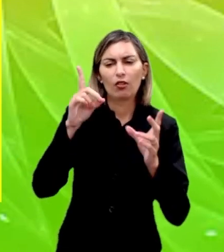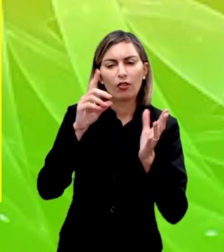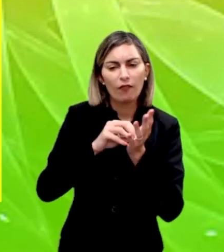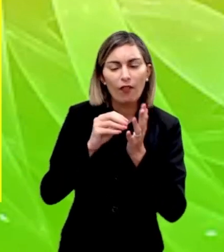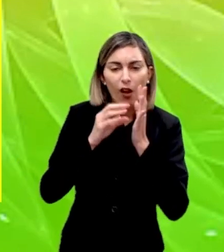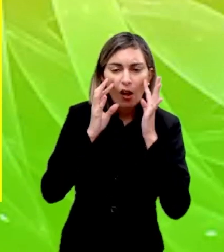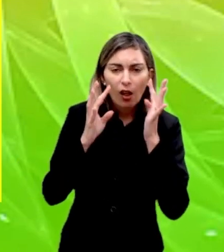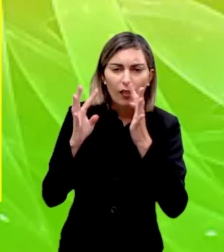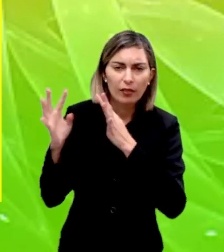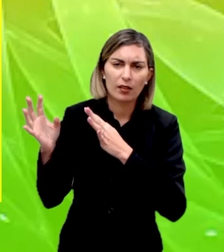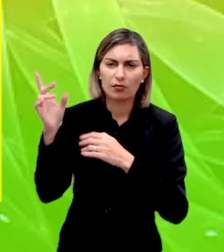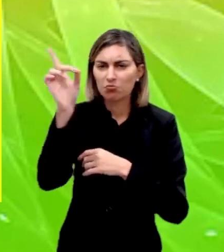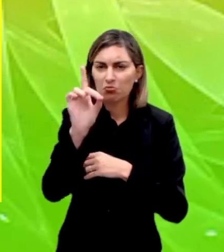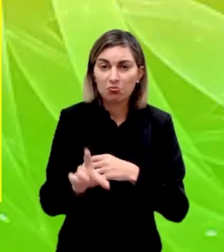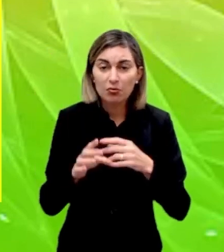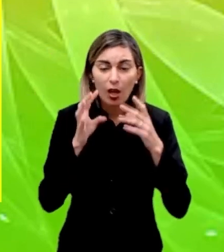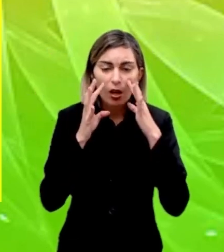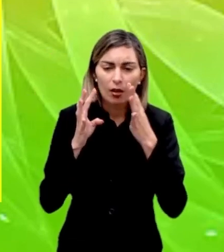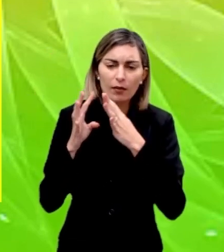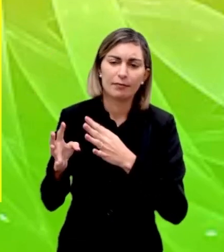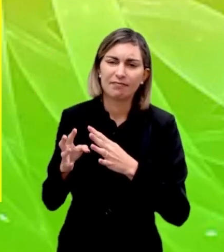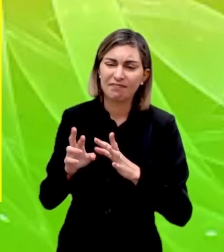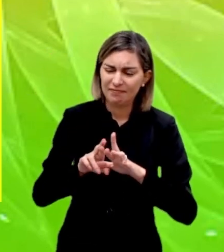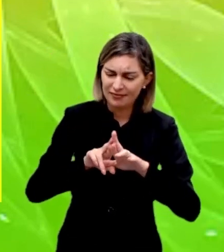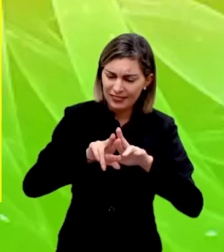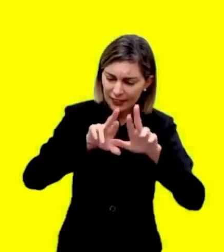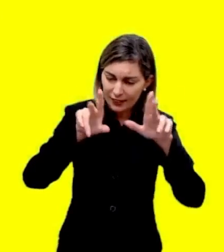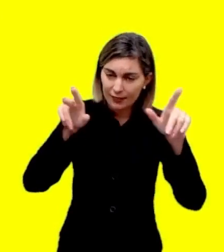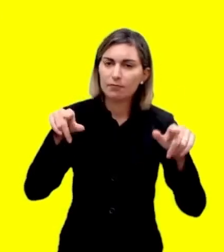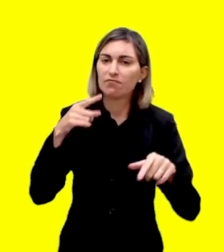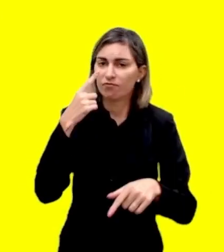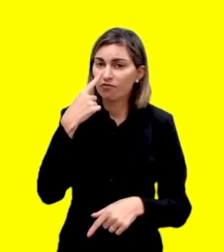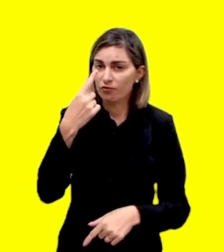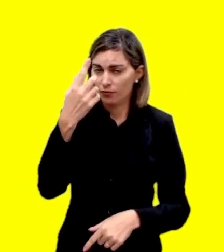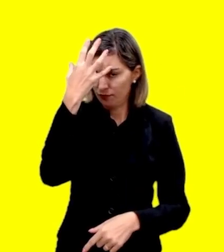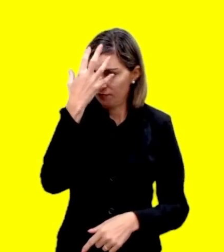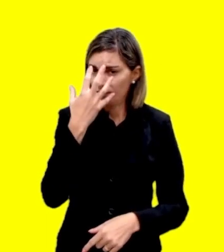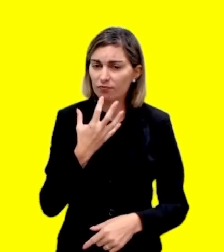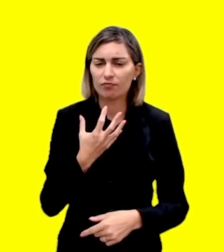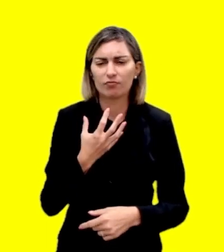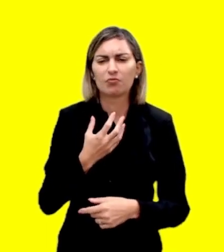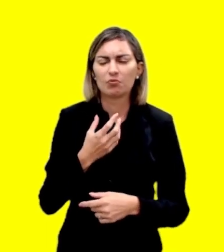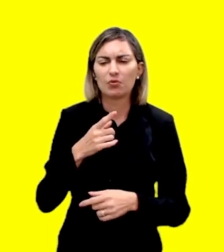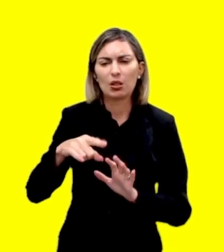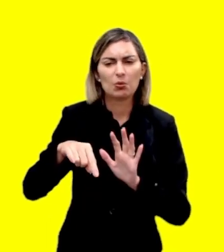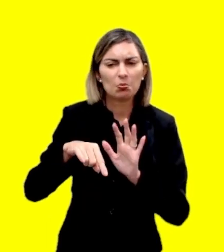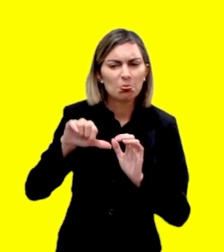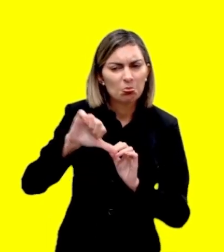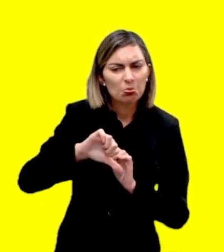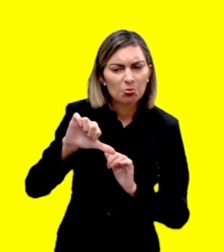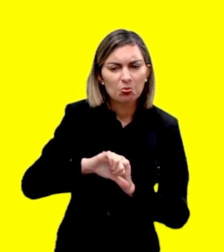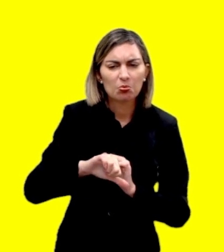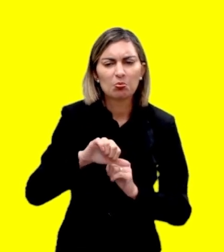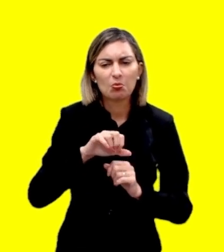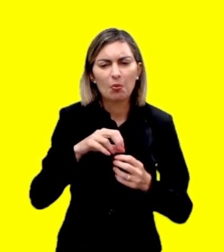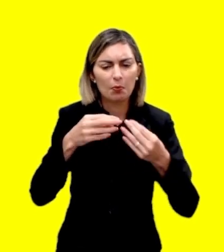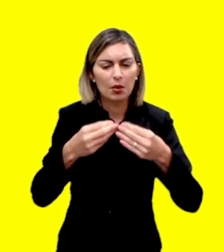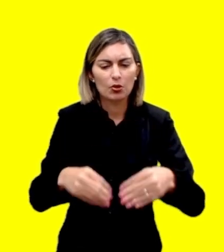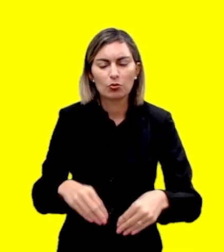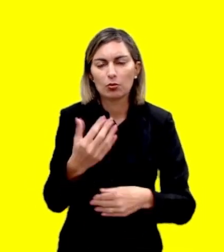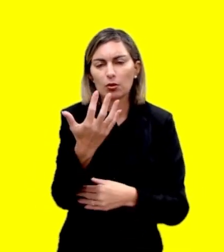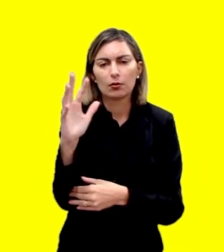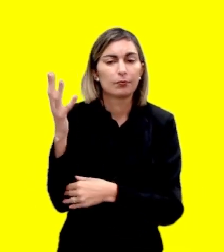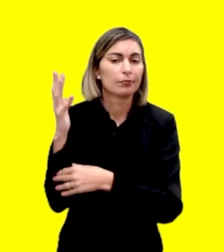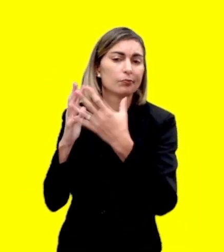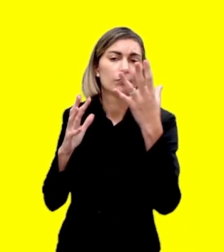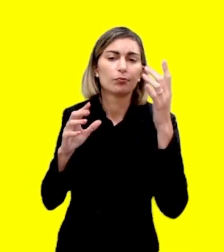atenção. Então veja como é grave a situação. O mal que o microplástico faz à natureza,